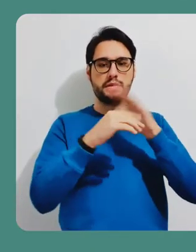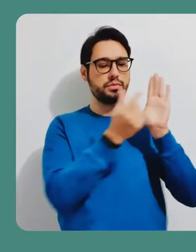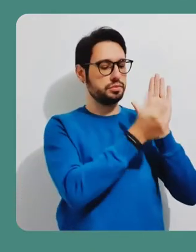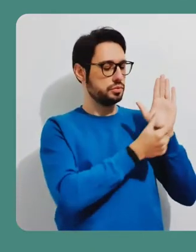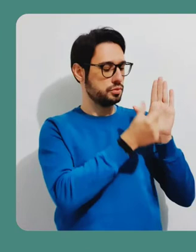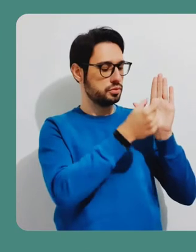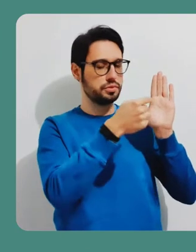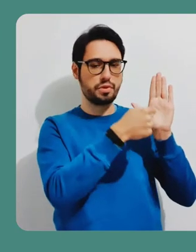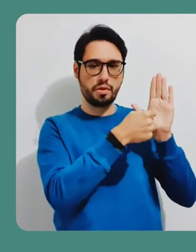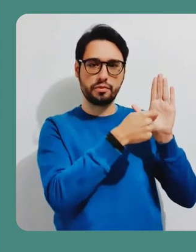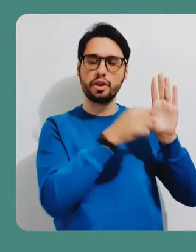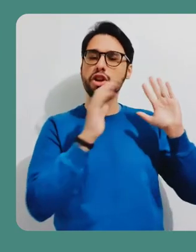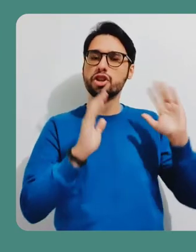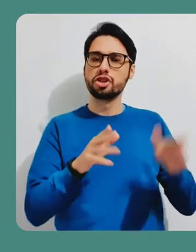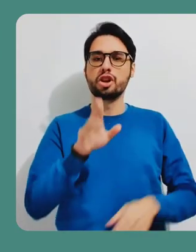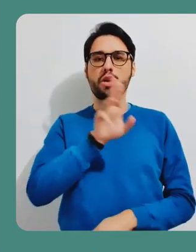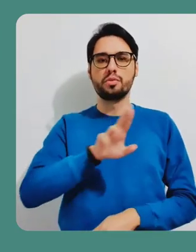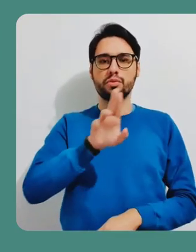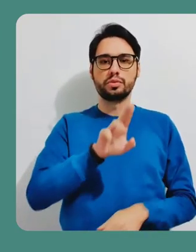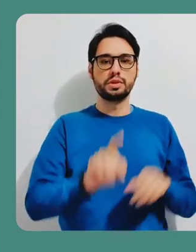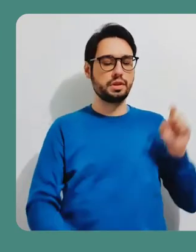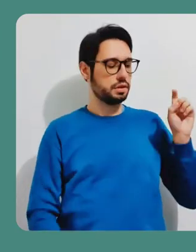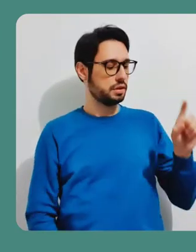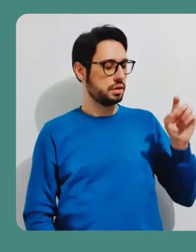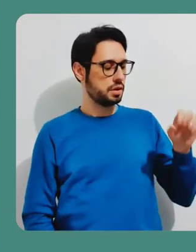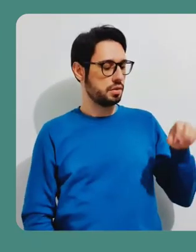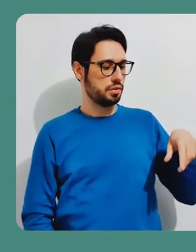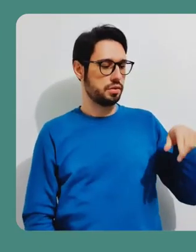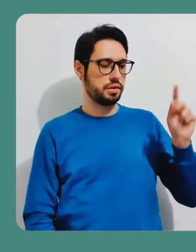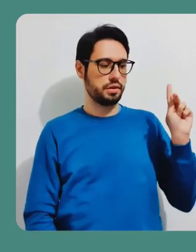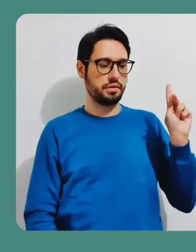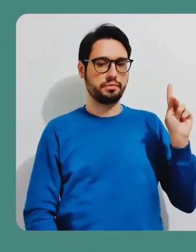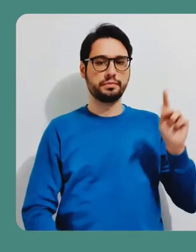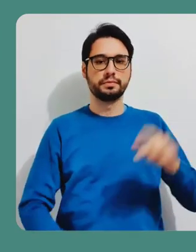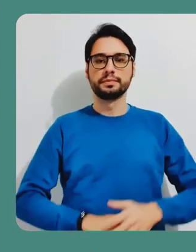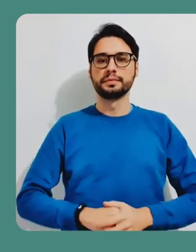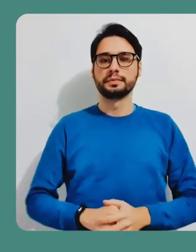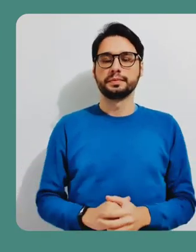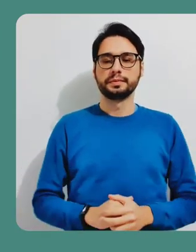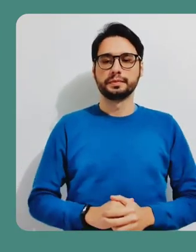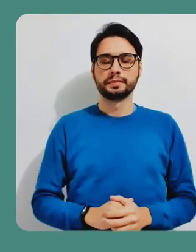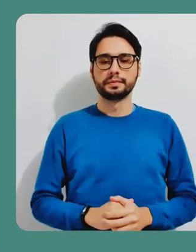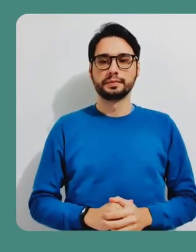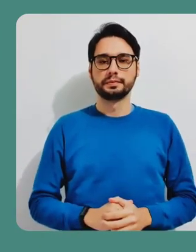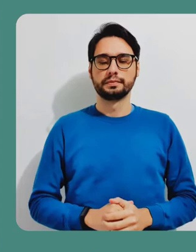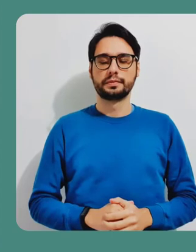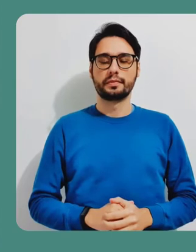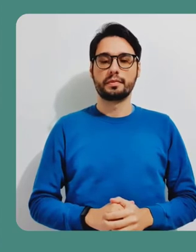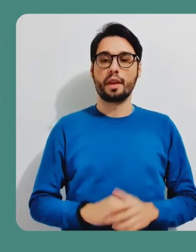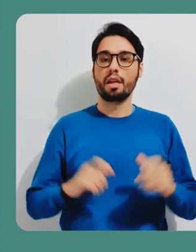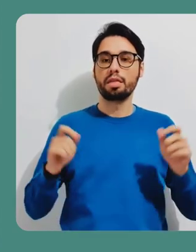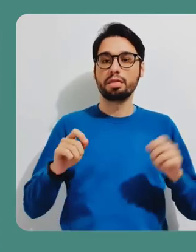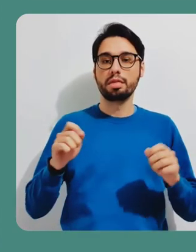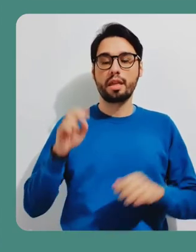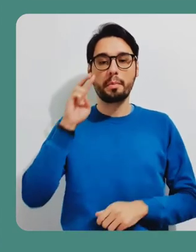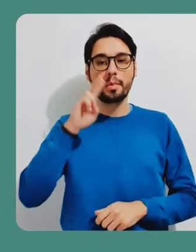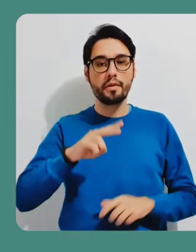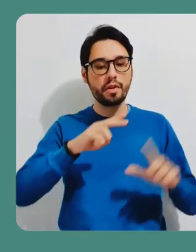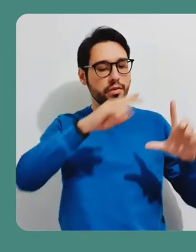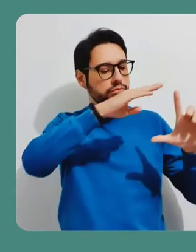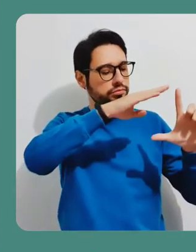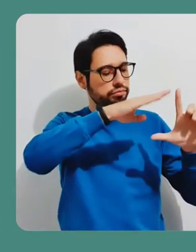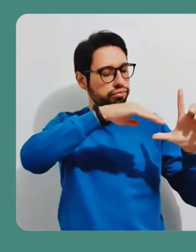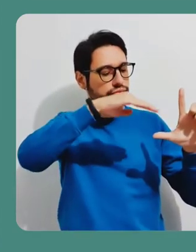configuração prévia para esse recurso e essa mesma que a gente vai utilizar então clique ok